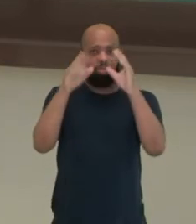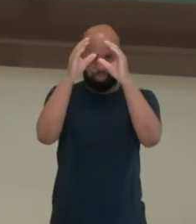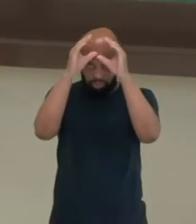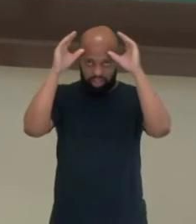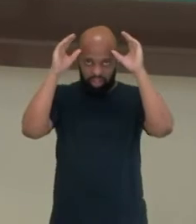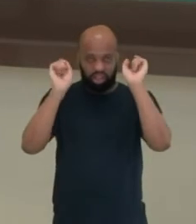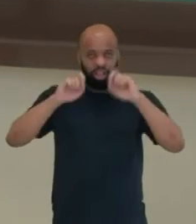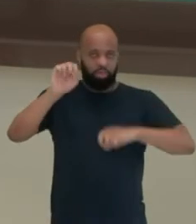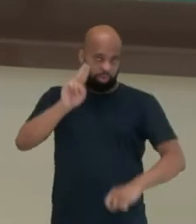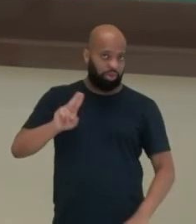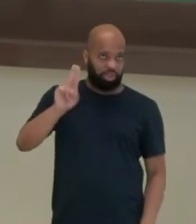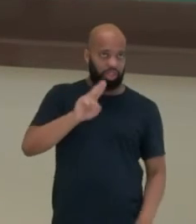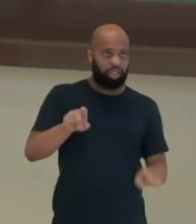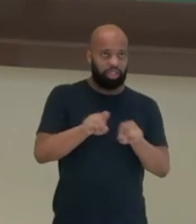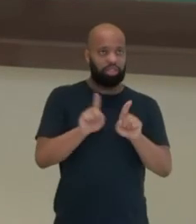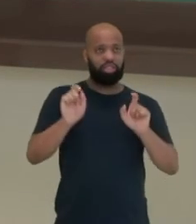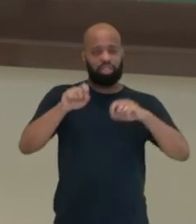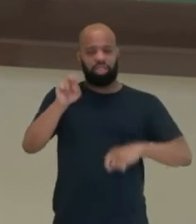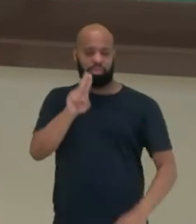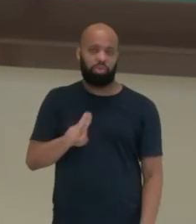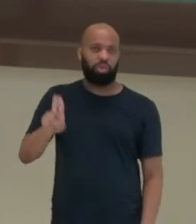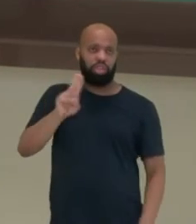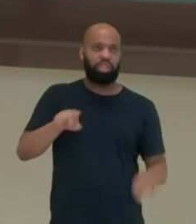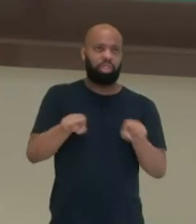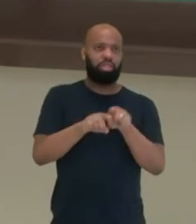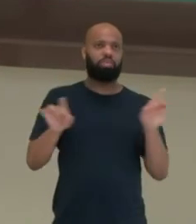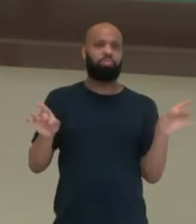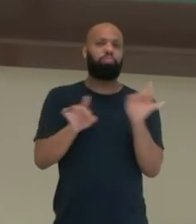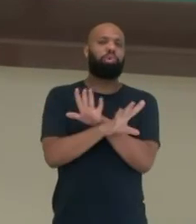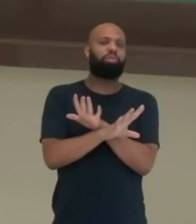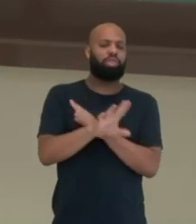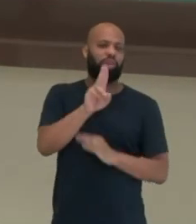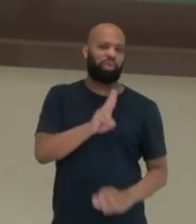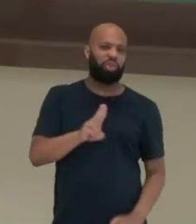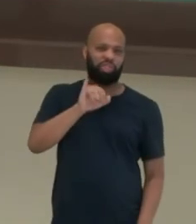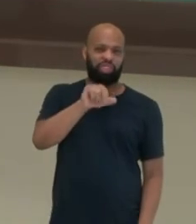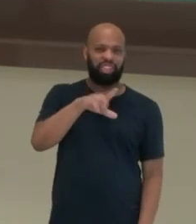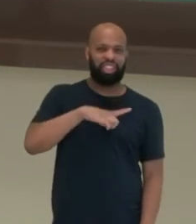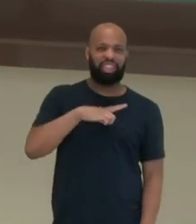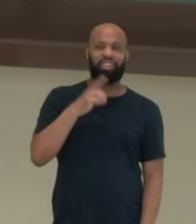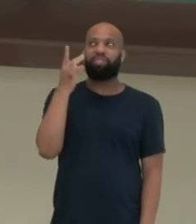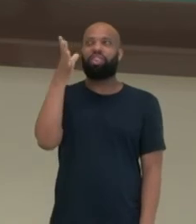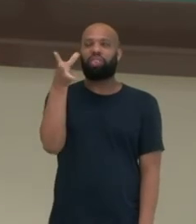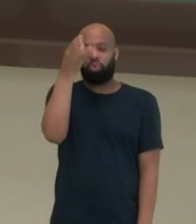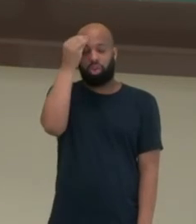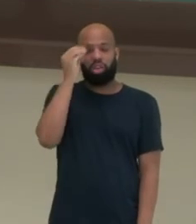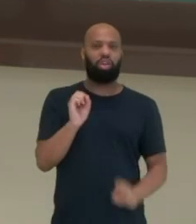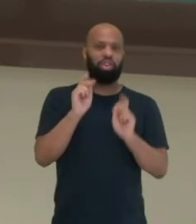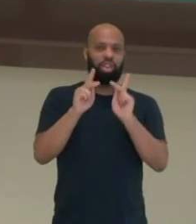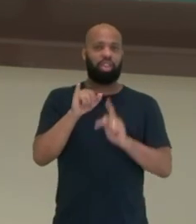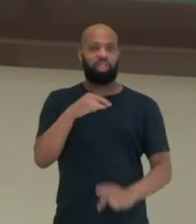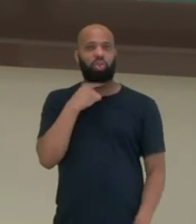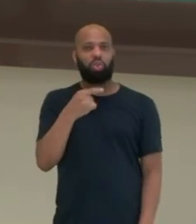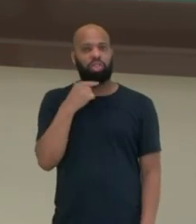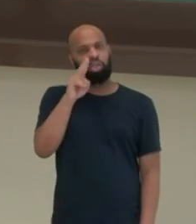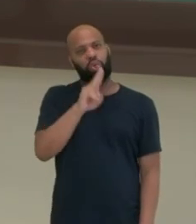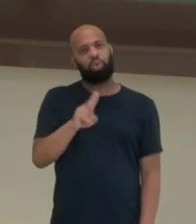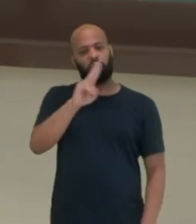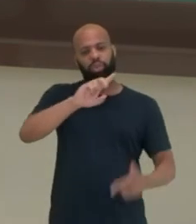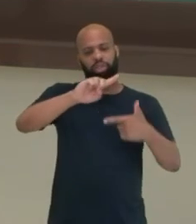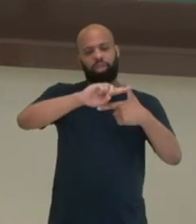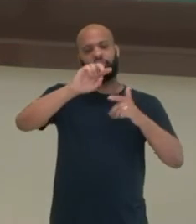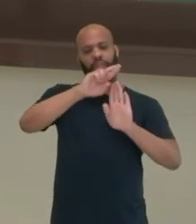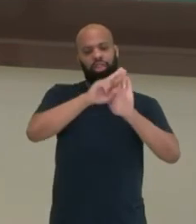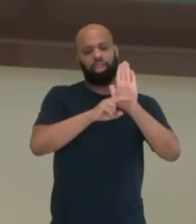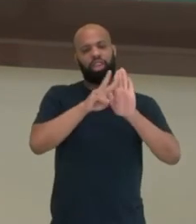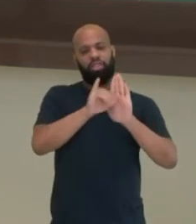Pitágoras, como pode usar já a fórmula pronta, ok? Se você tiver facilidade de decorar, ótimo. Se não, Pitágoras te